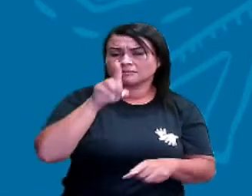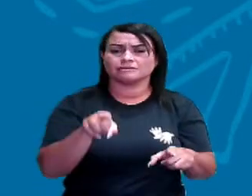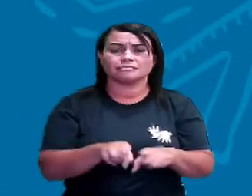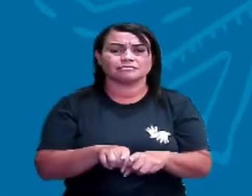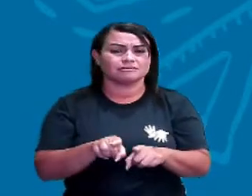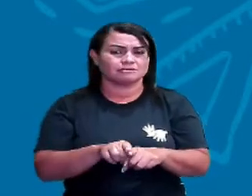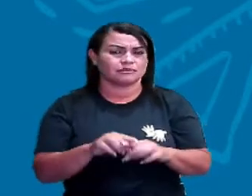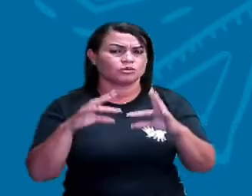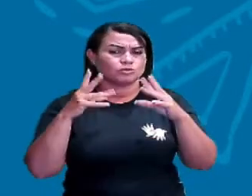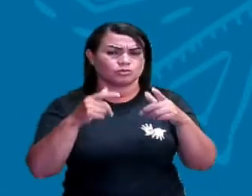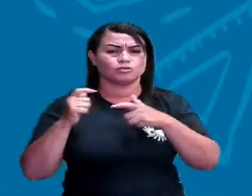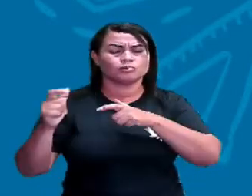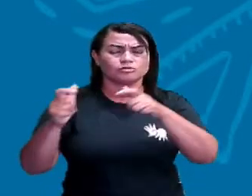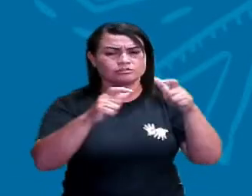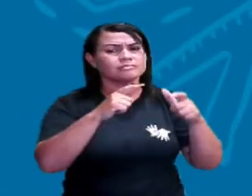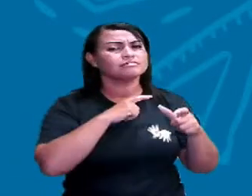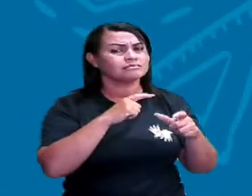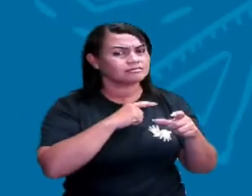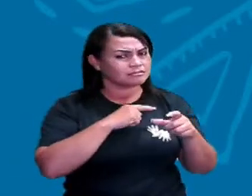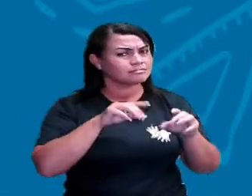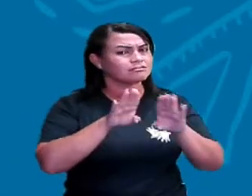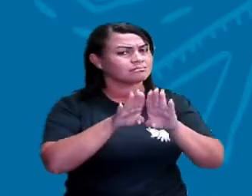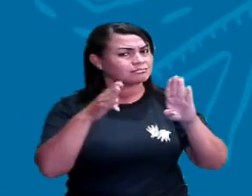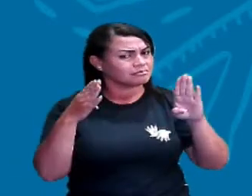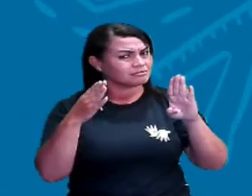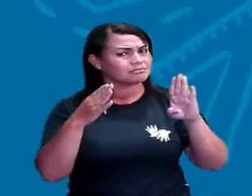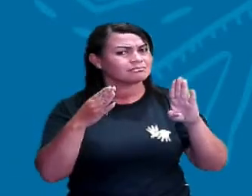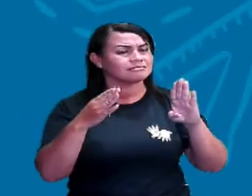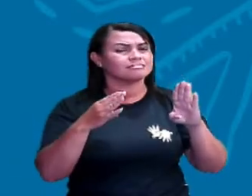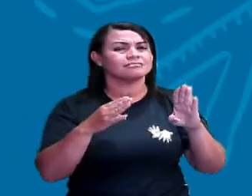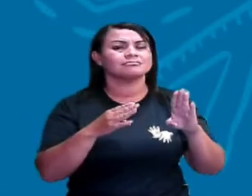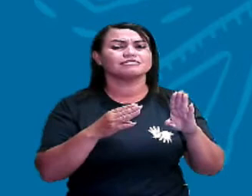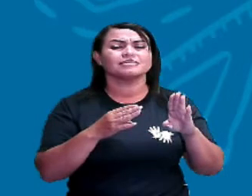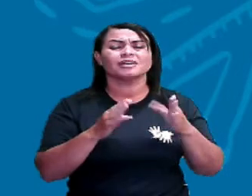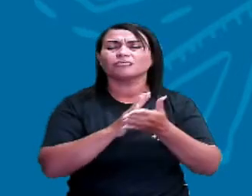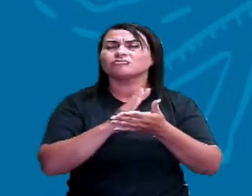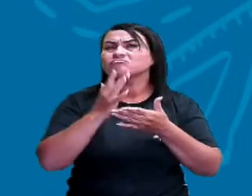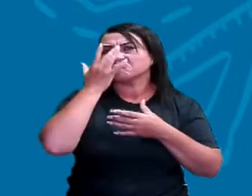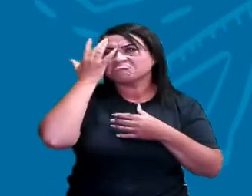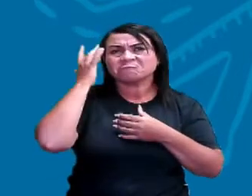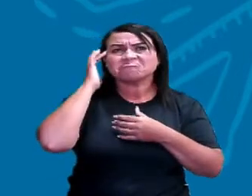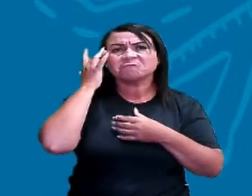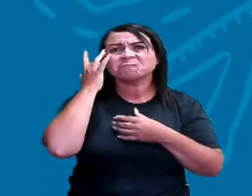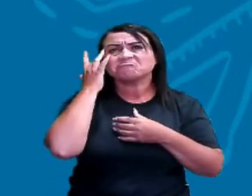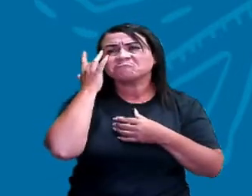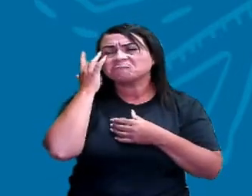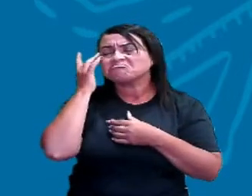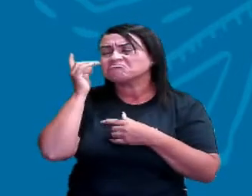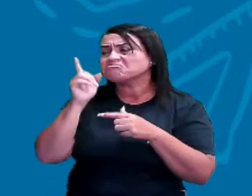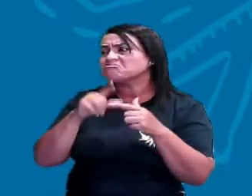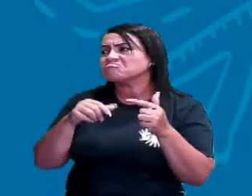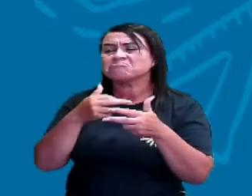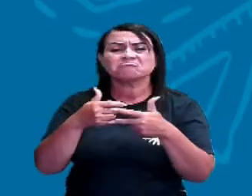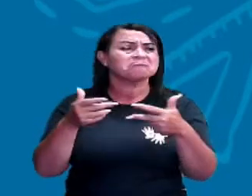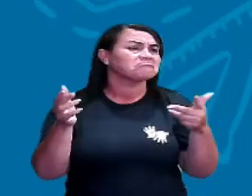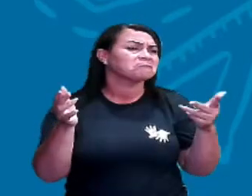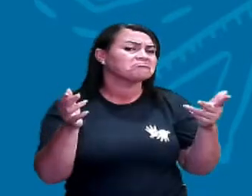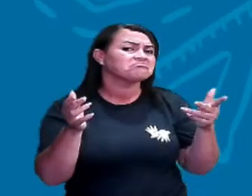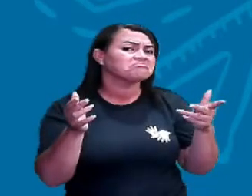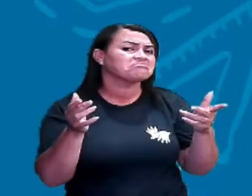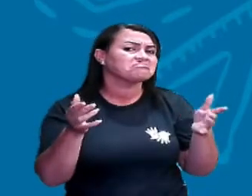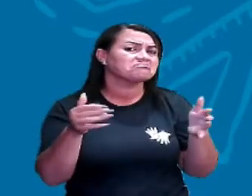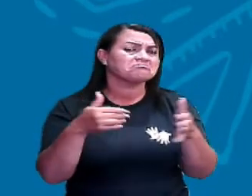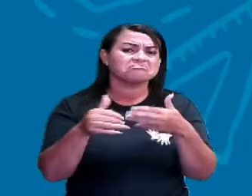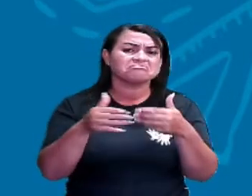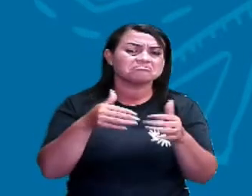Então, em todos os lugares existe porta. E a gente acha assim, ó, que É um objeto lá, sem muita